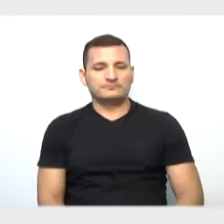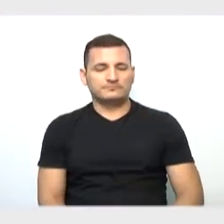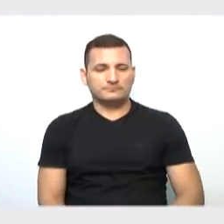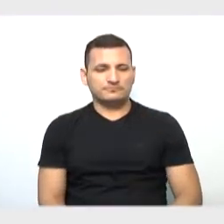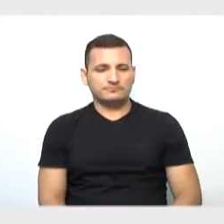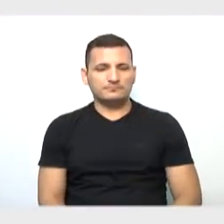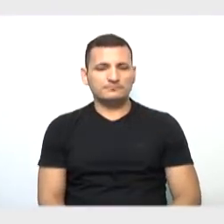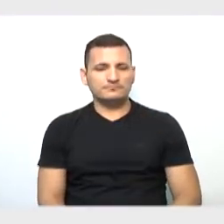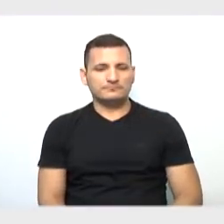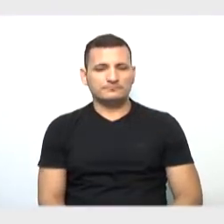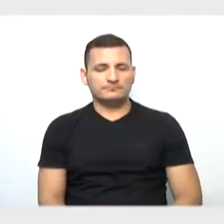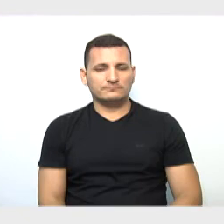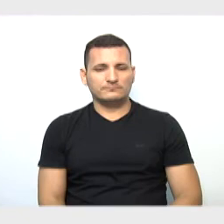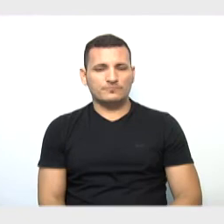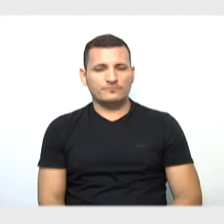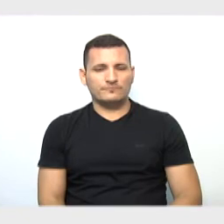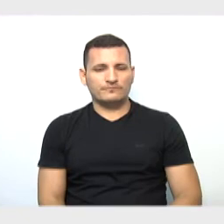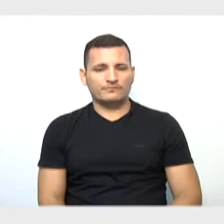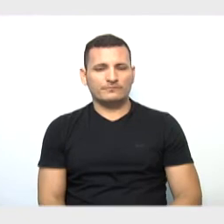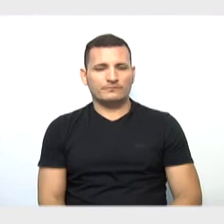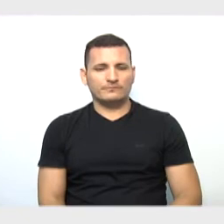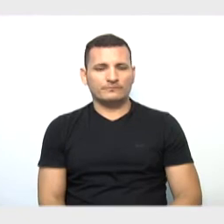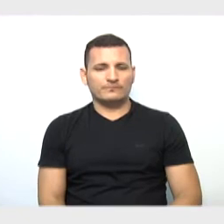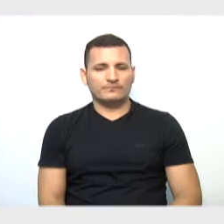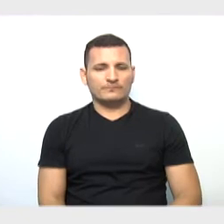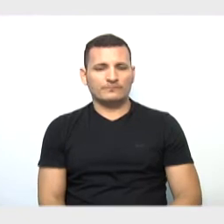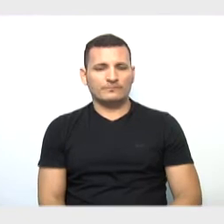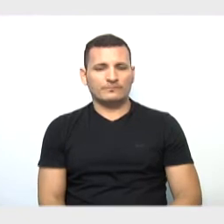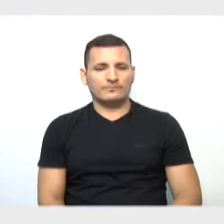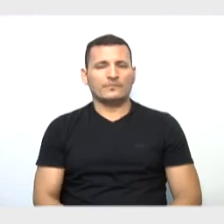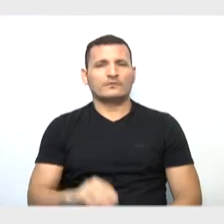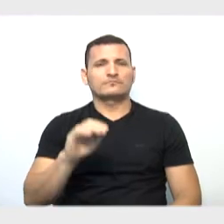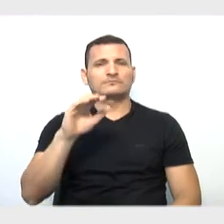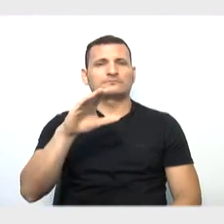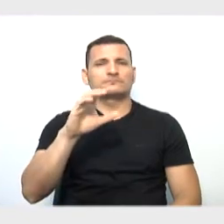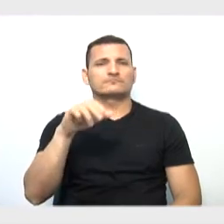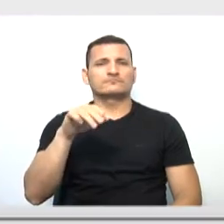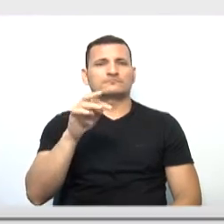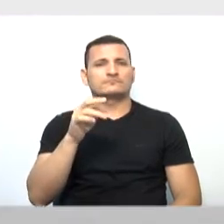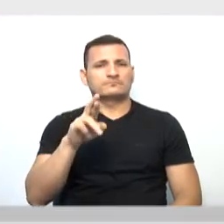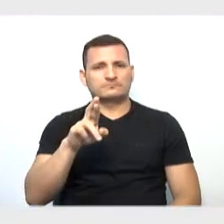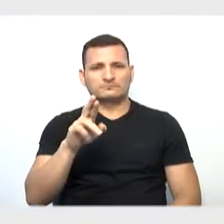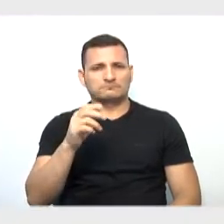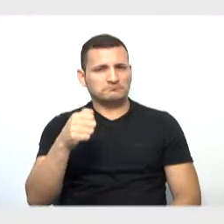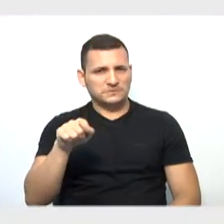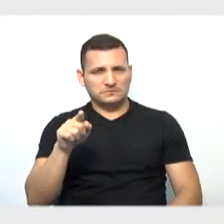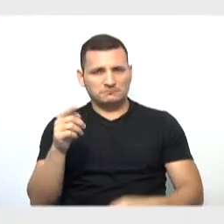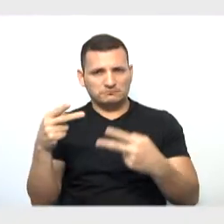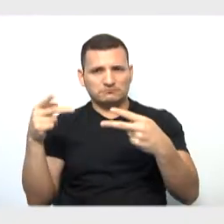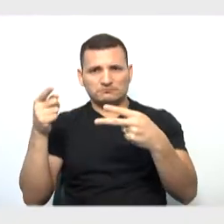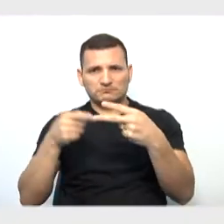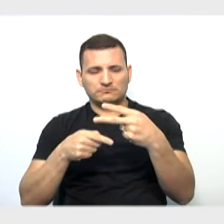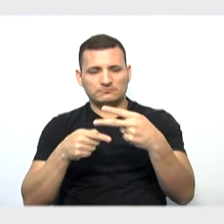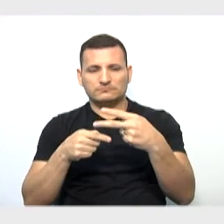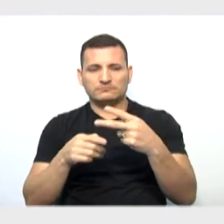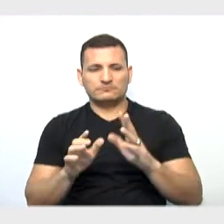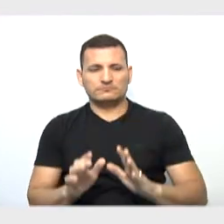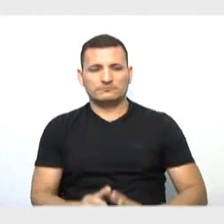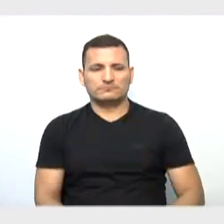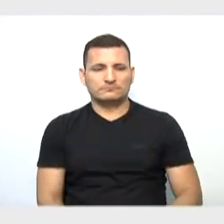Strong, fecha o strong. Por que não fecha o center, professora? O center não precisa fechar essa